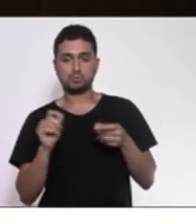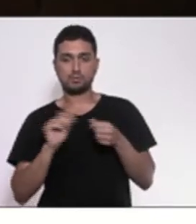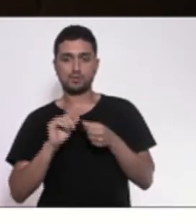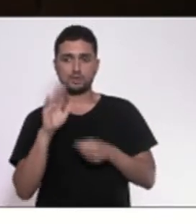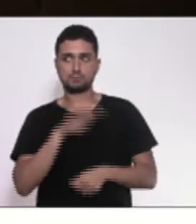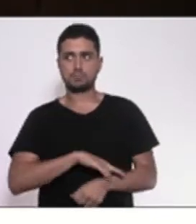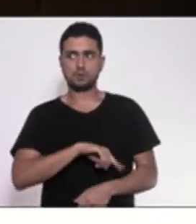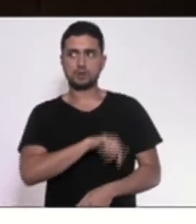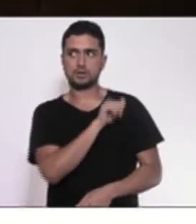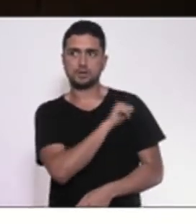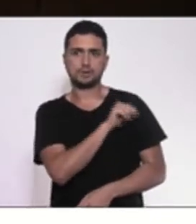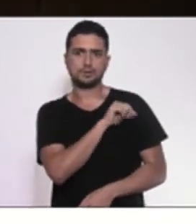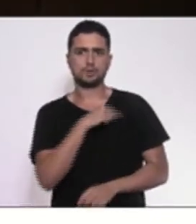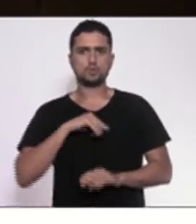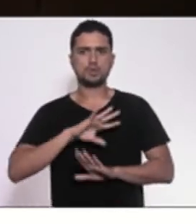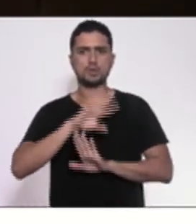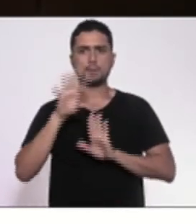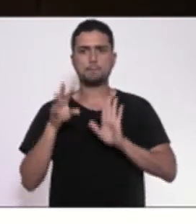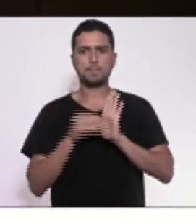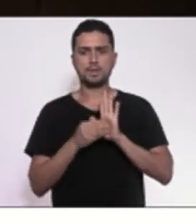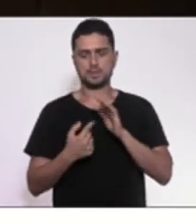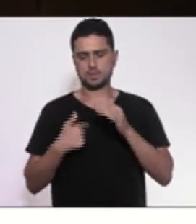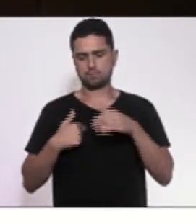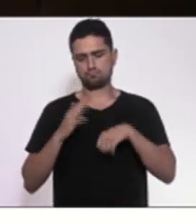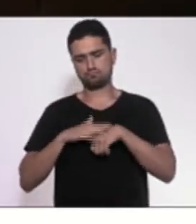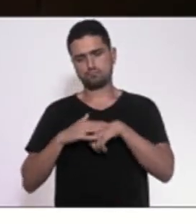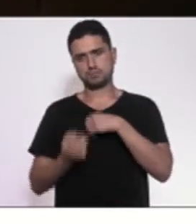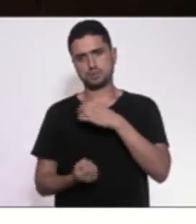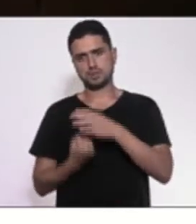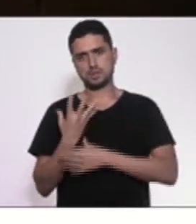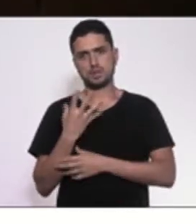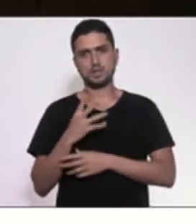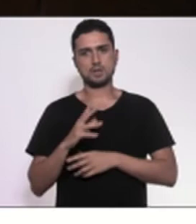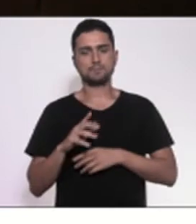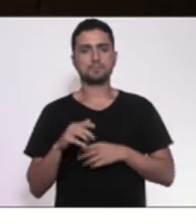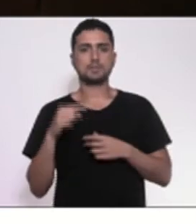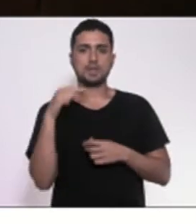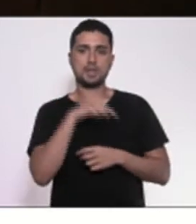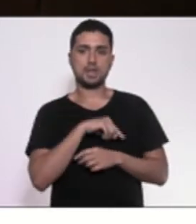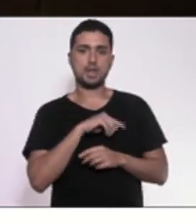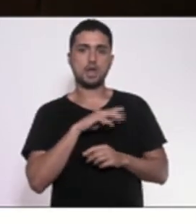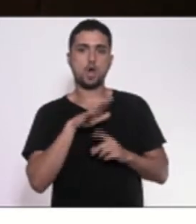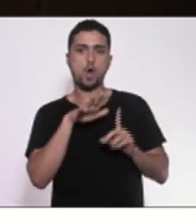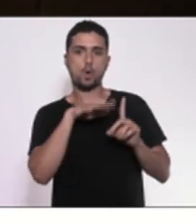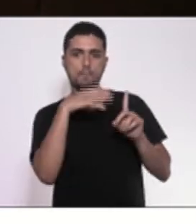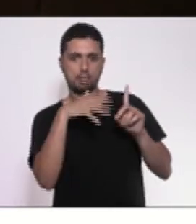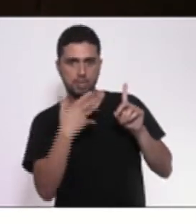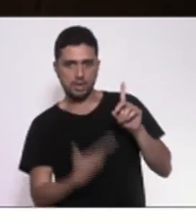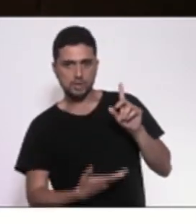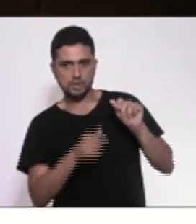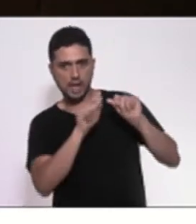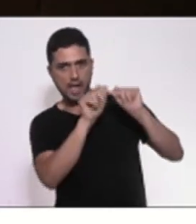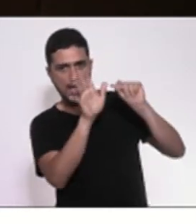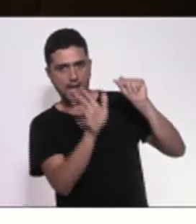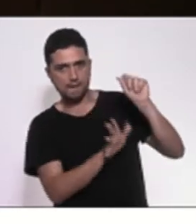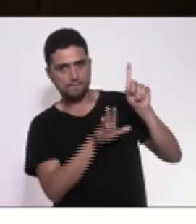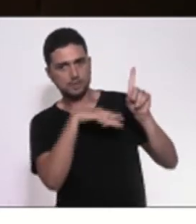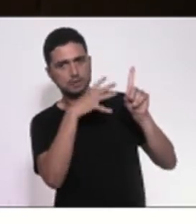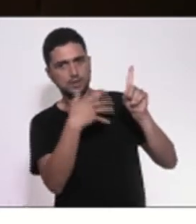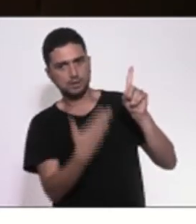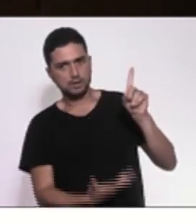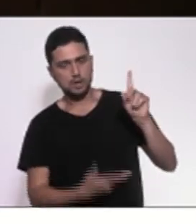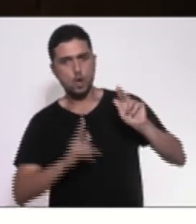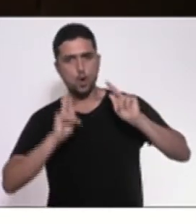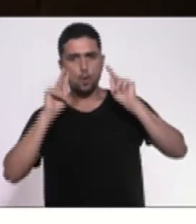aí apresentei uma emenda que justamente alterava a homenagem concedida, muito meritória, à África, nosso berço da